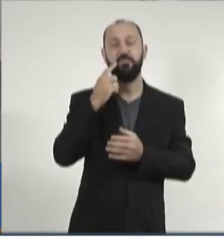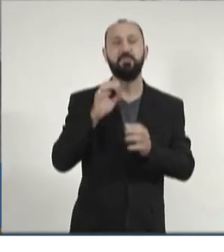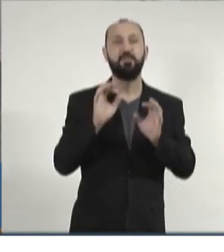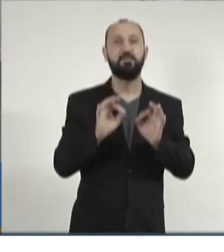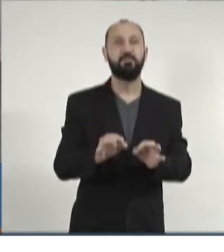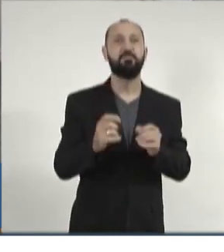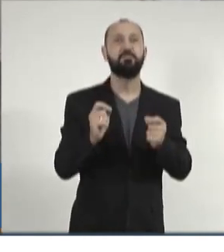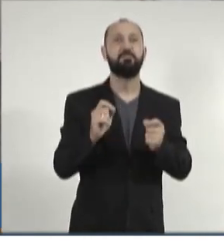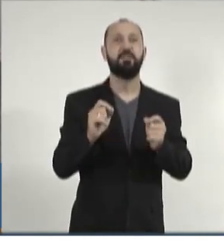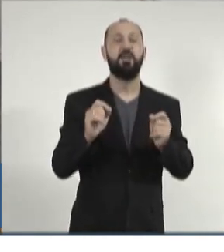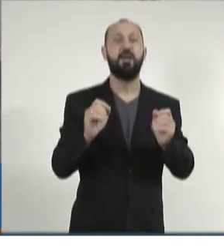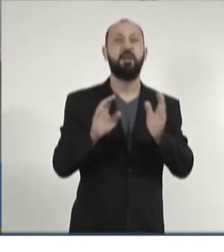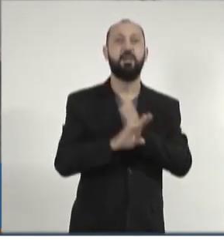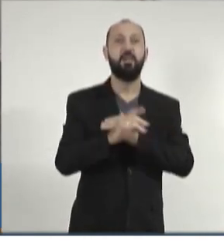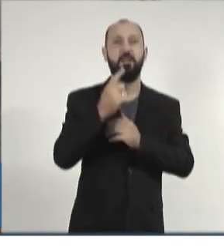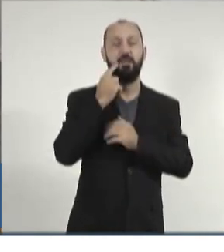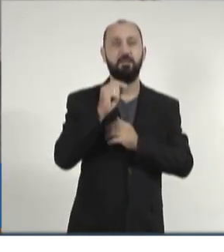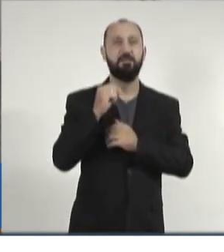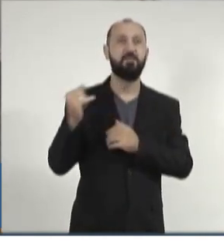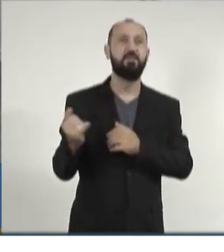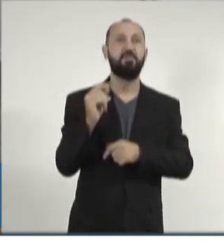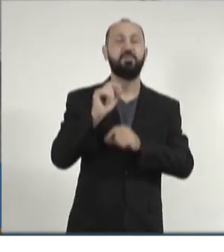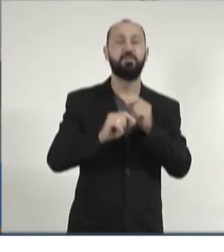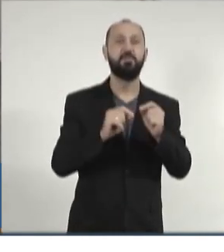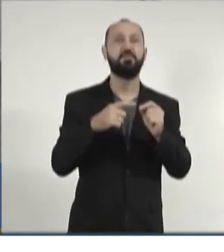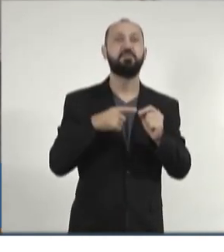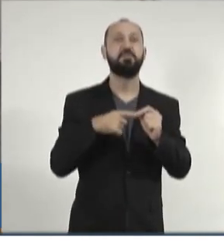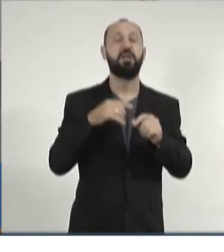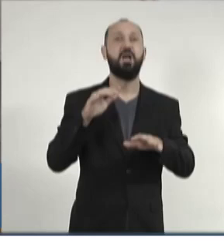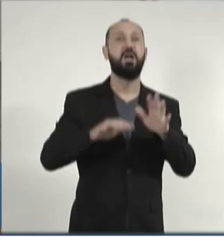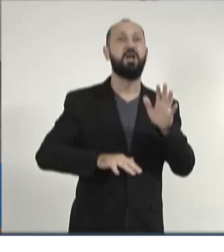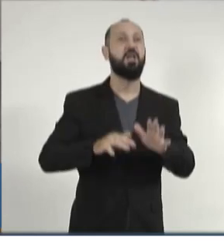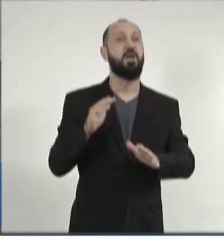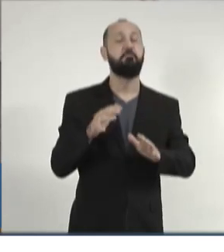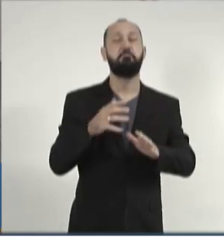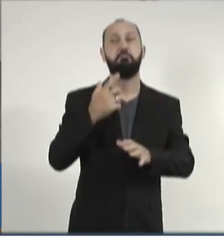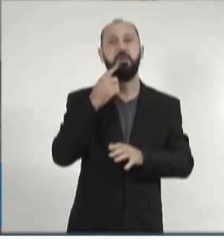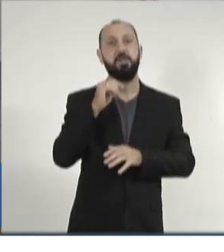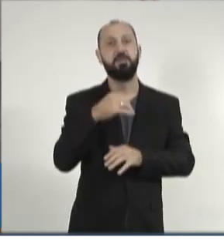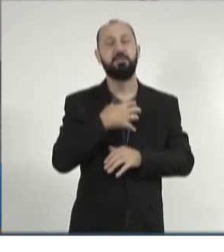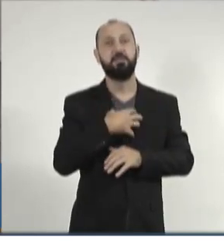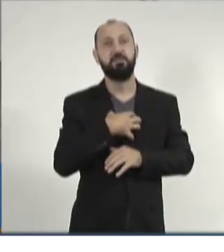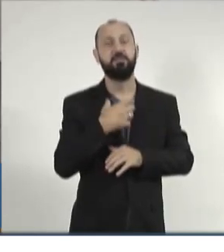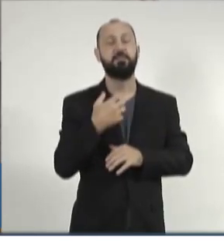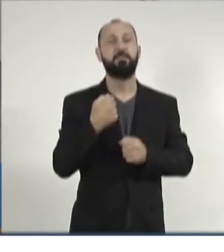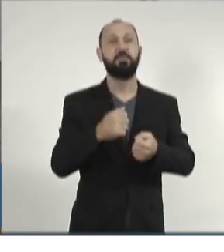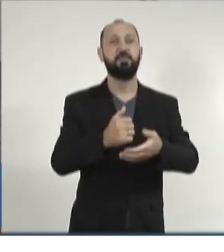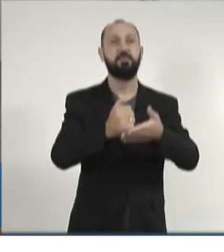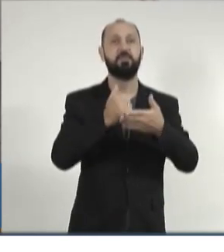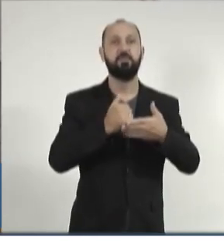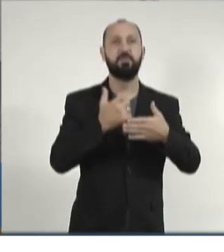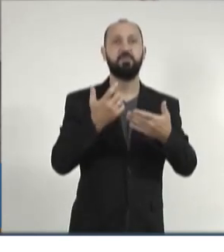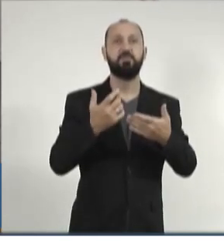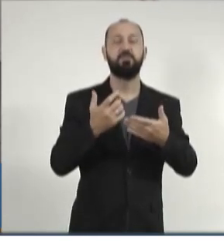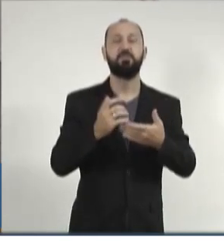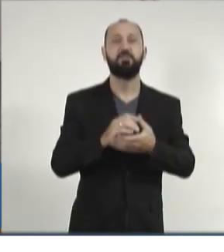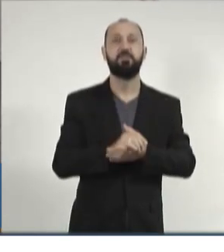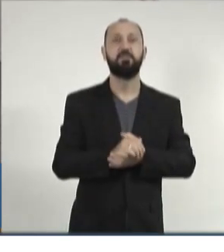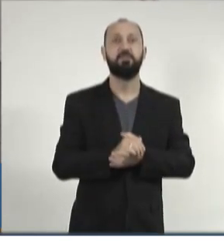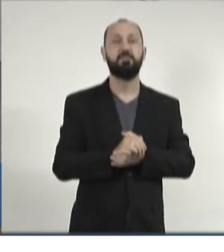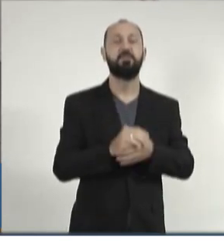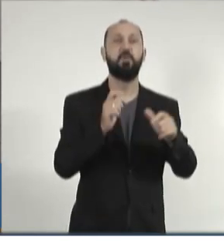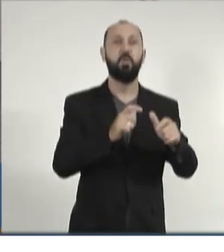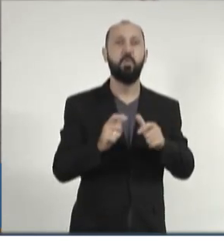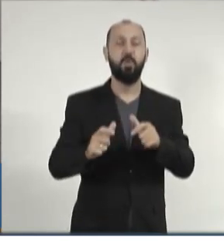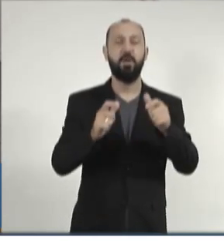correto, né? Para que a pessoa receba a informação e, de repente, se ela estiver precisando de ajuda, ela consiga buscar os